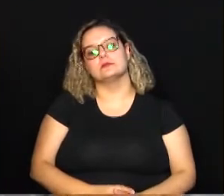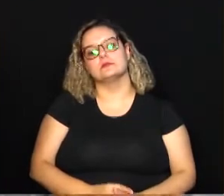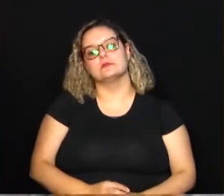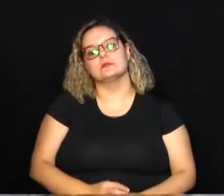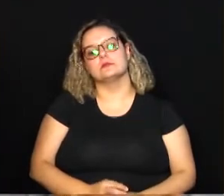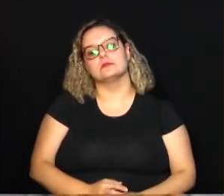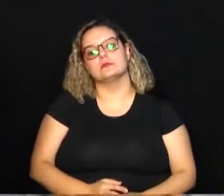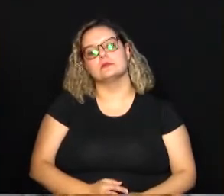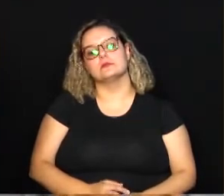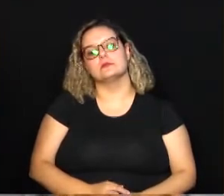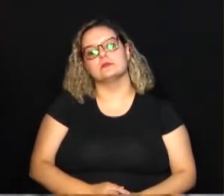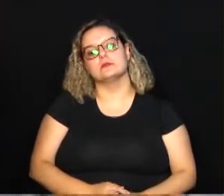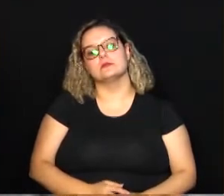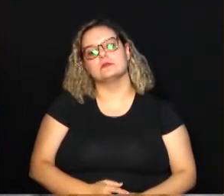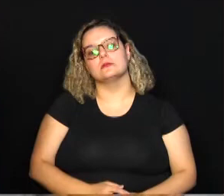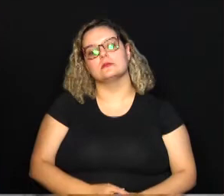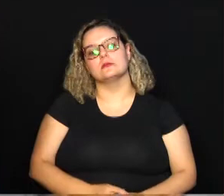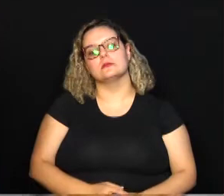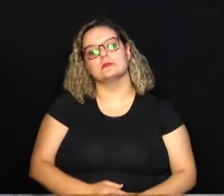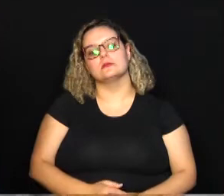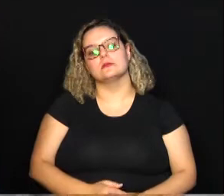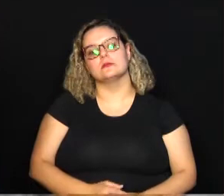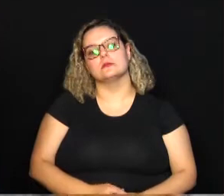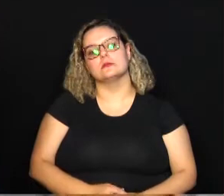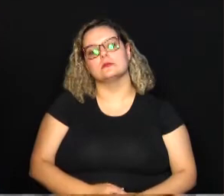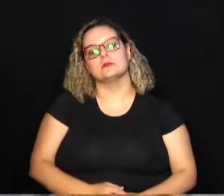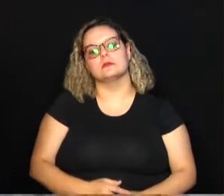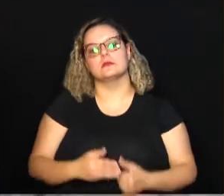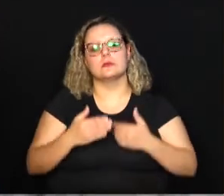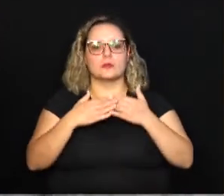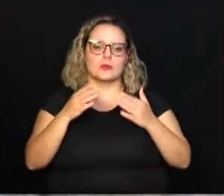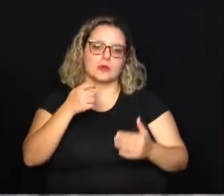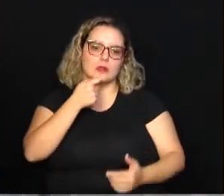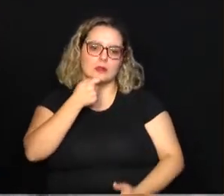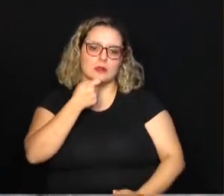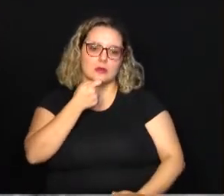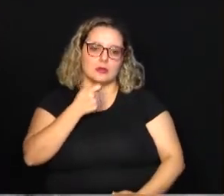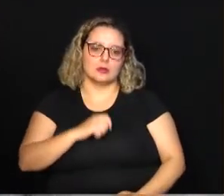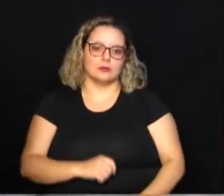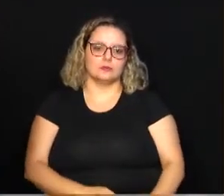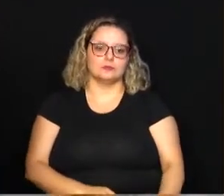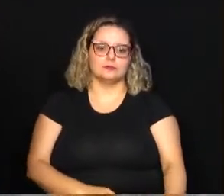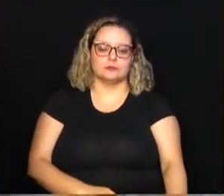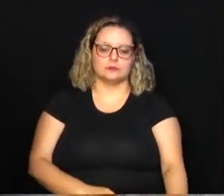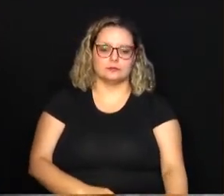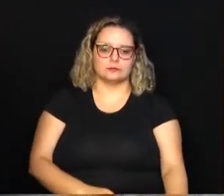Está sem som. Abre o microfone dele, por favor. Jair, abre o seu microfone aí.